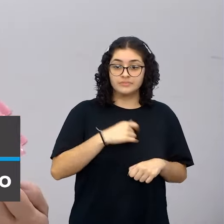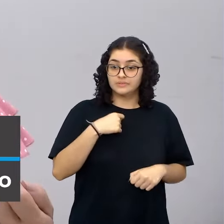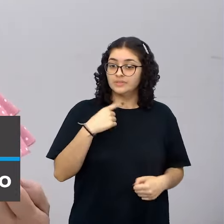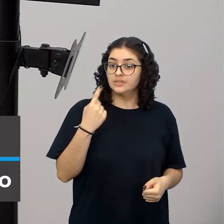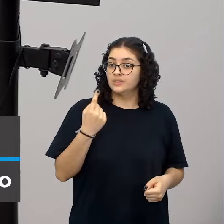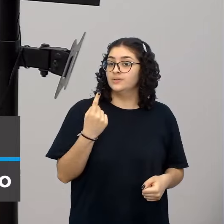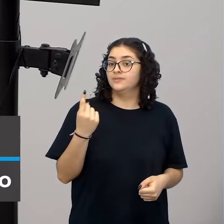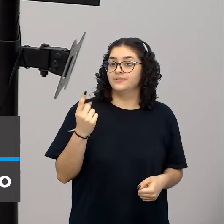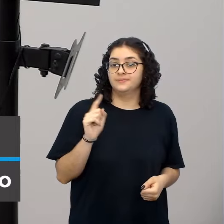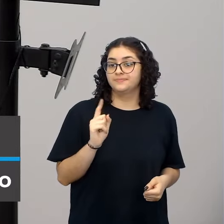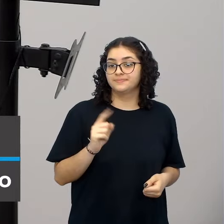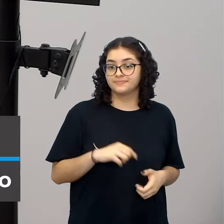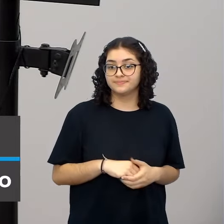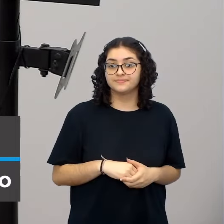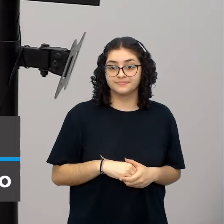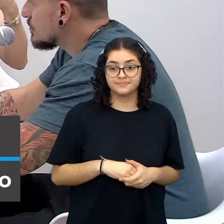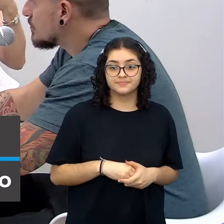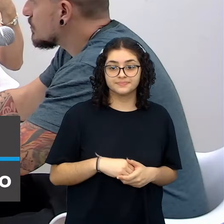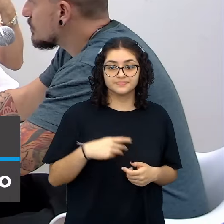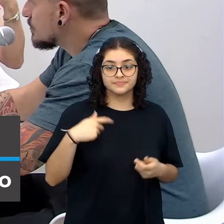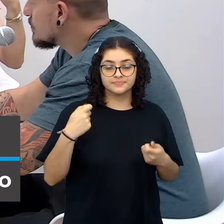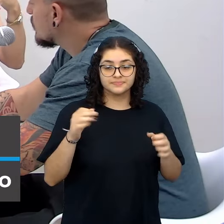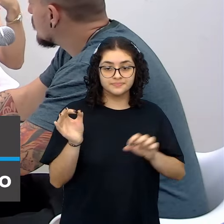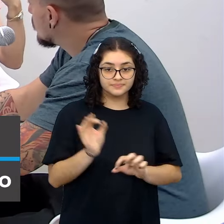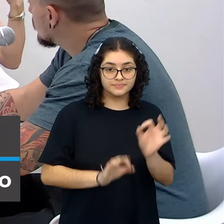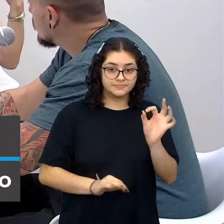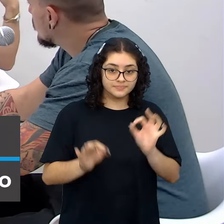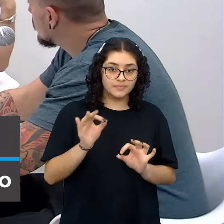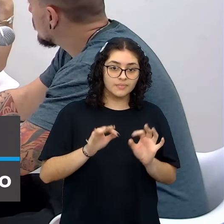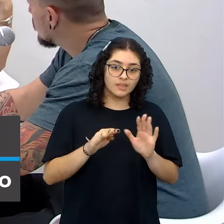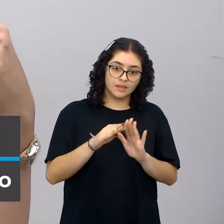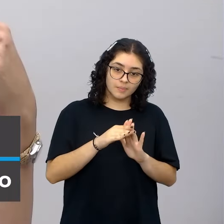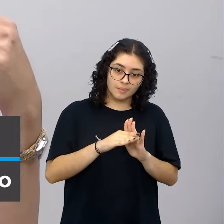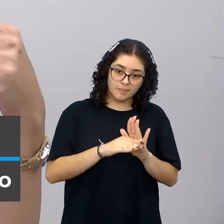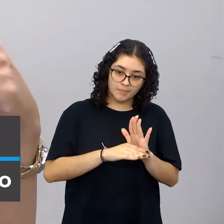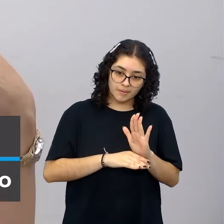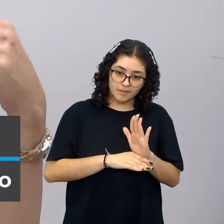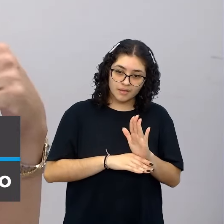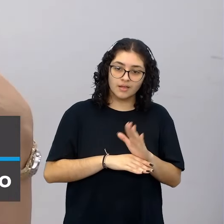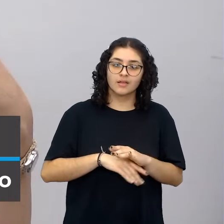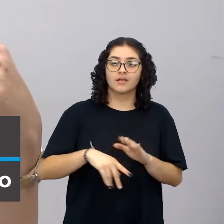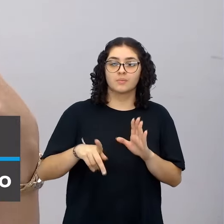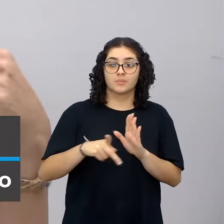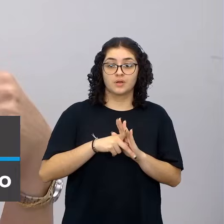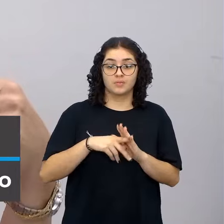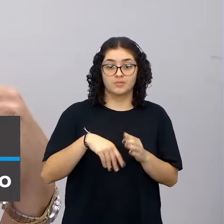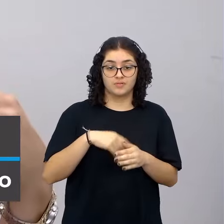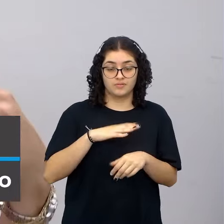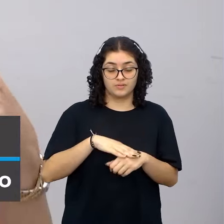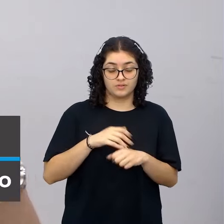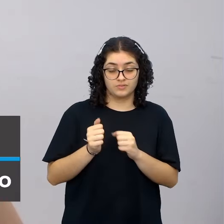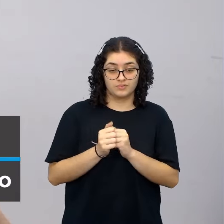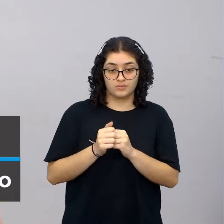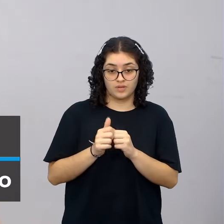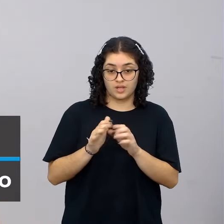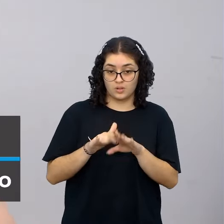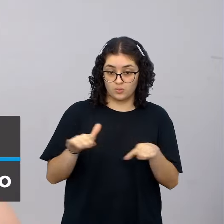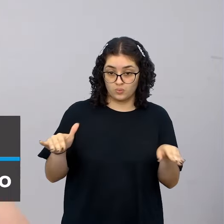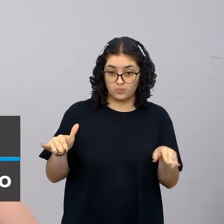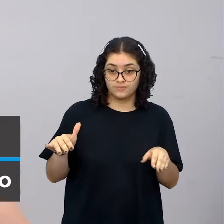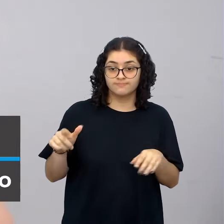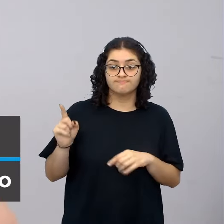problema do campo aditivo, eu vou passar por alguns processos com os estudantes, para que ele